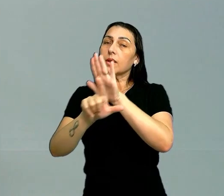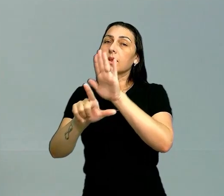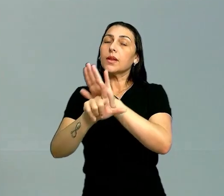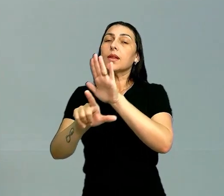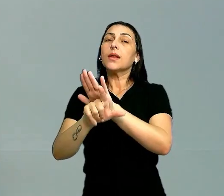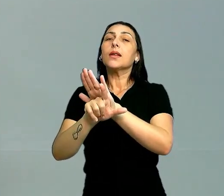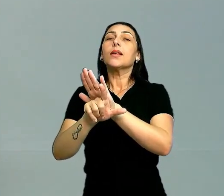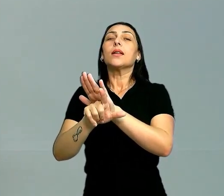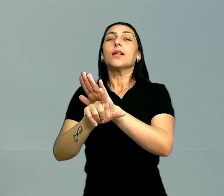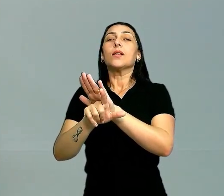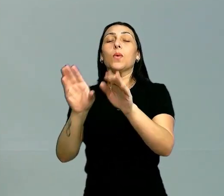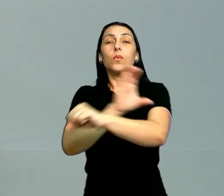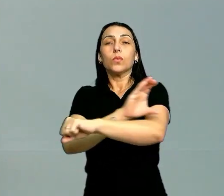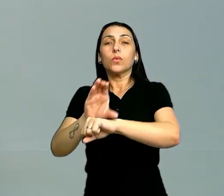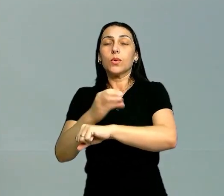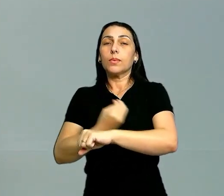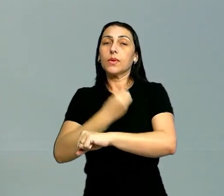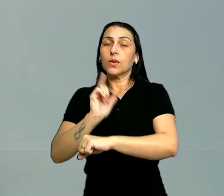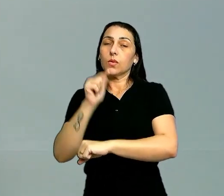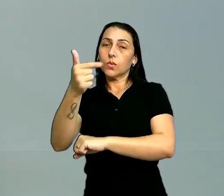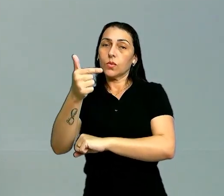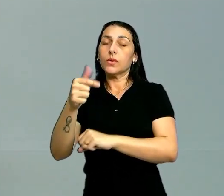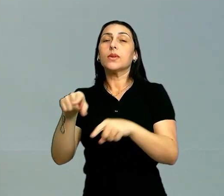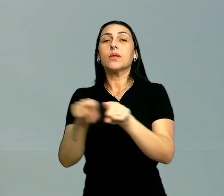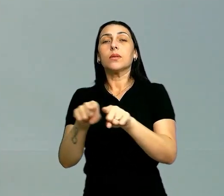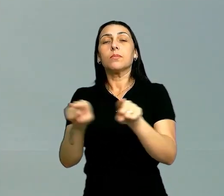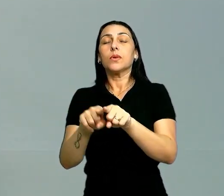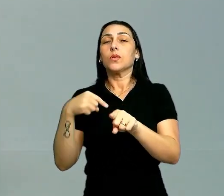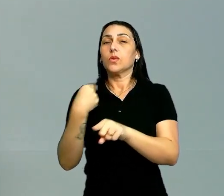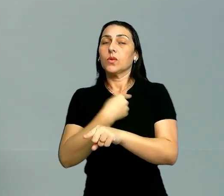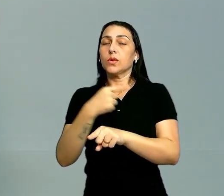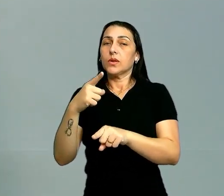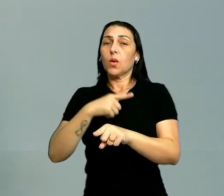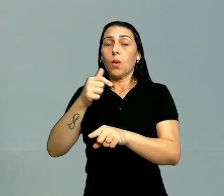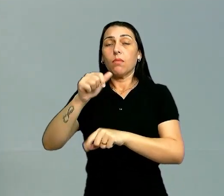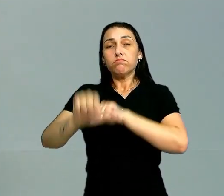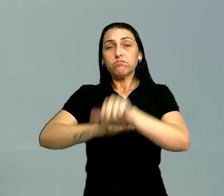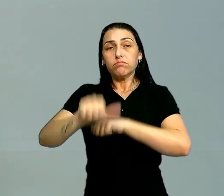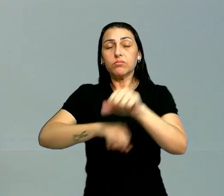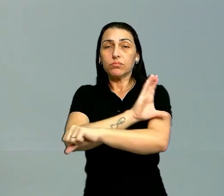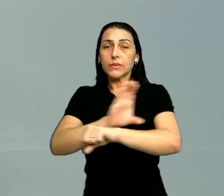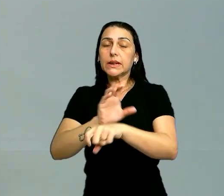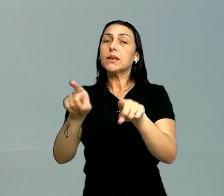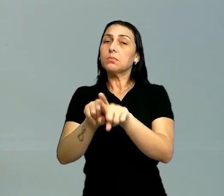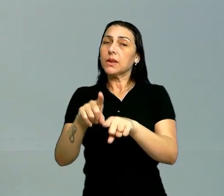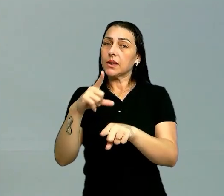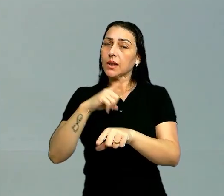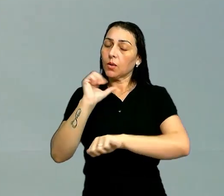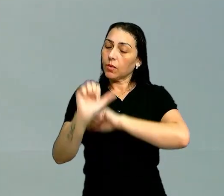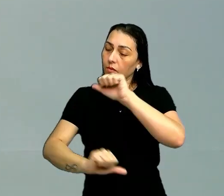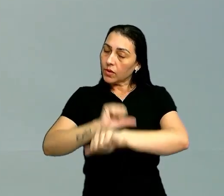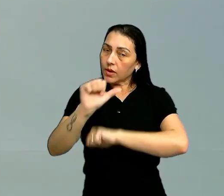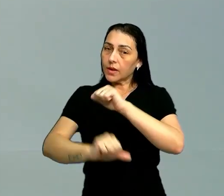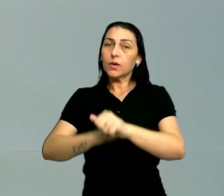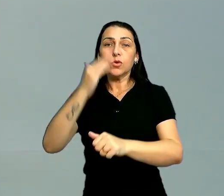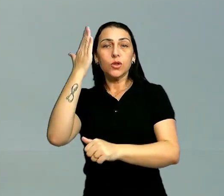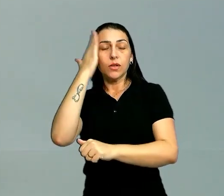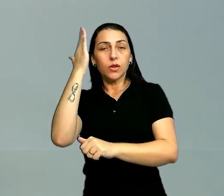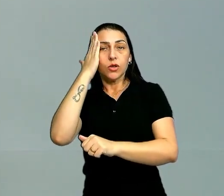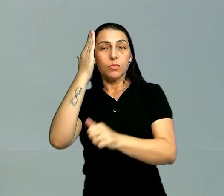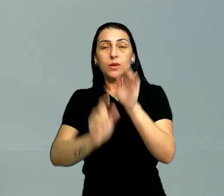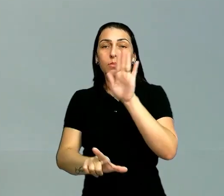uma determinada cultura e não em outra, sendo que quando a gente tem uma variação de cultura, a gente também tem uma variação de